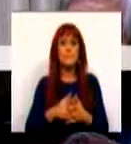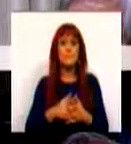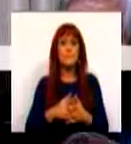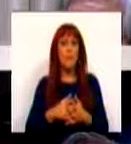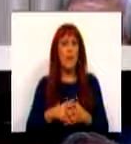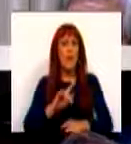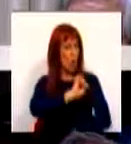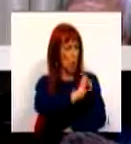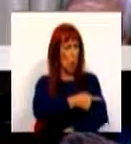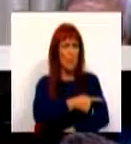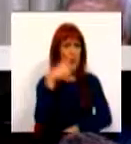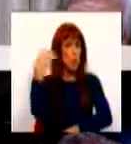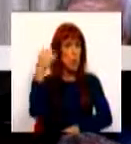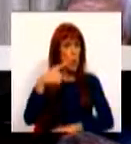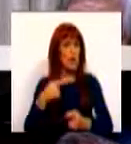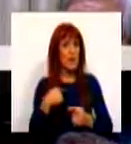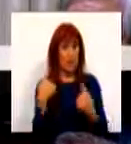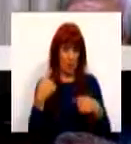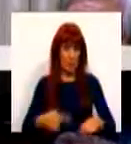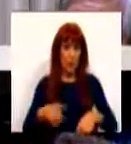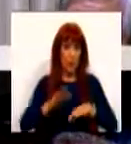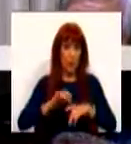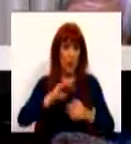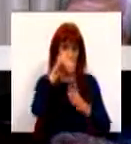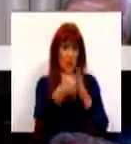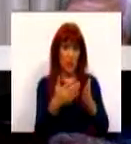com a competência única que lhe advém da